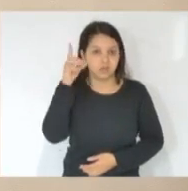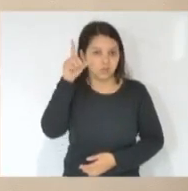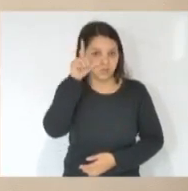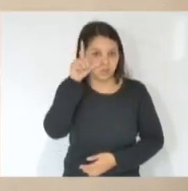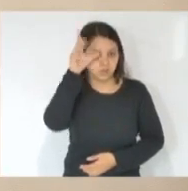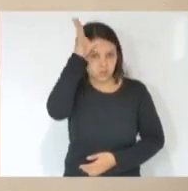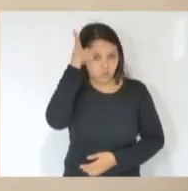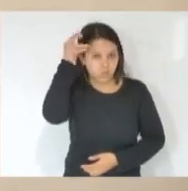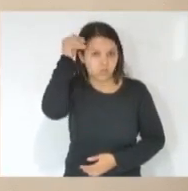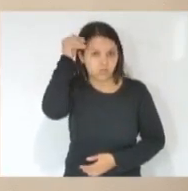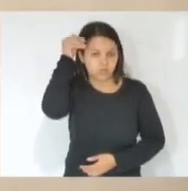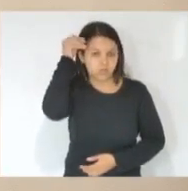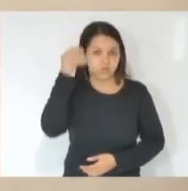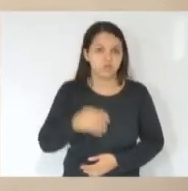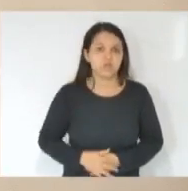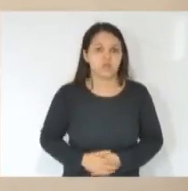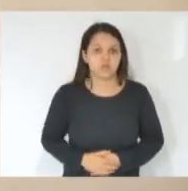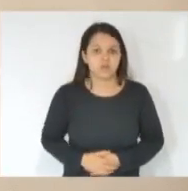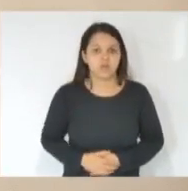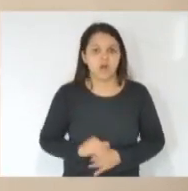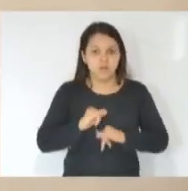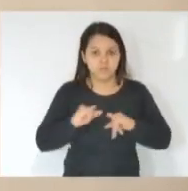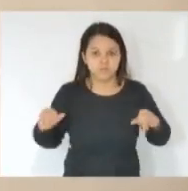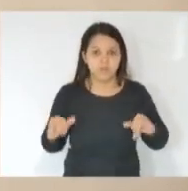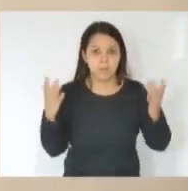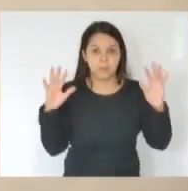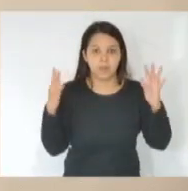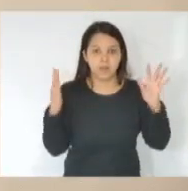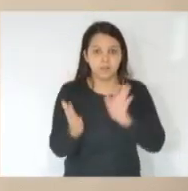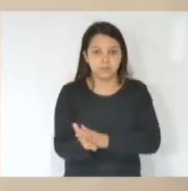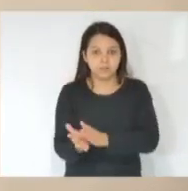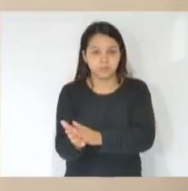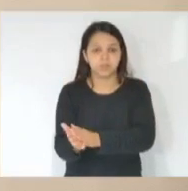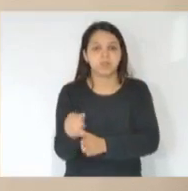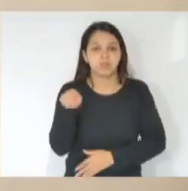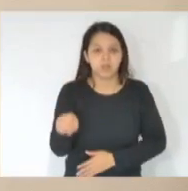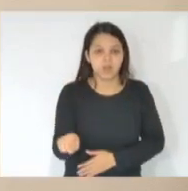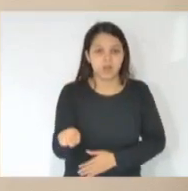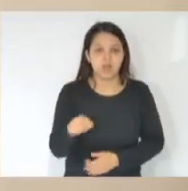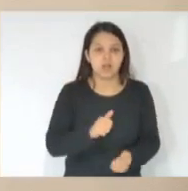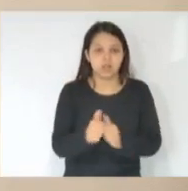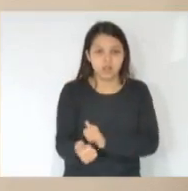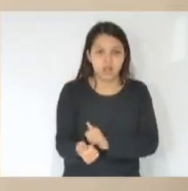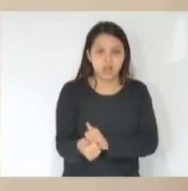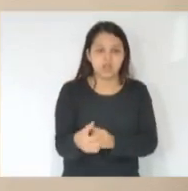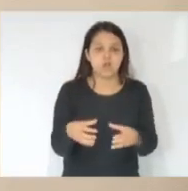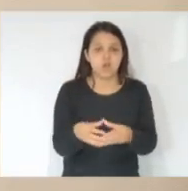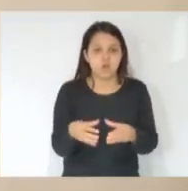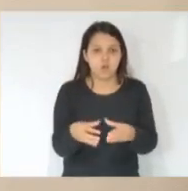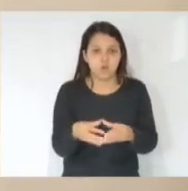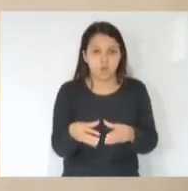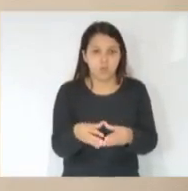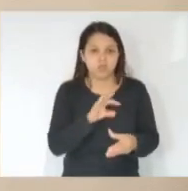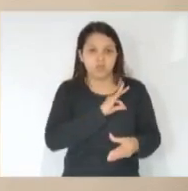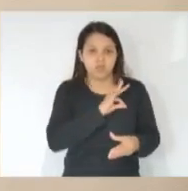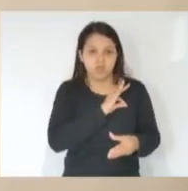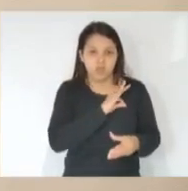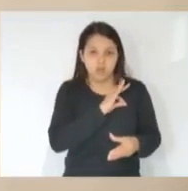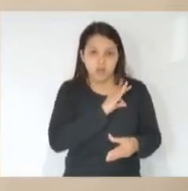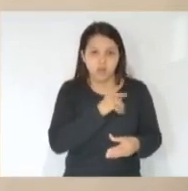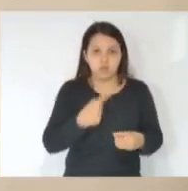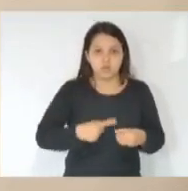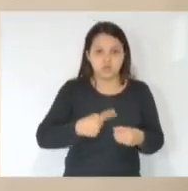Carminati, manifestando aplausos aos atletas, comissão técnica e dirigentes da delegação esportiva do